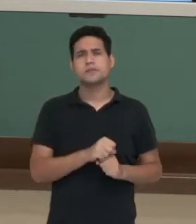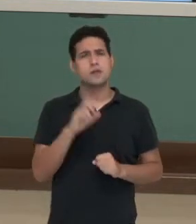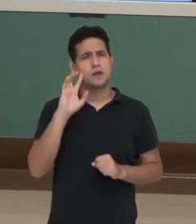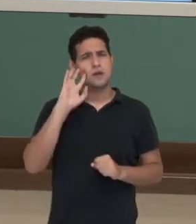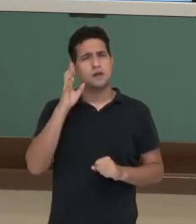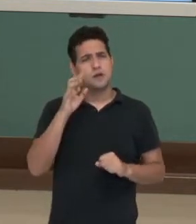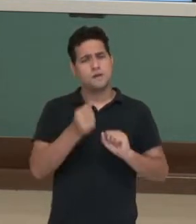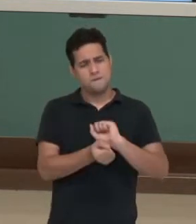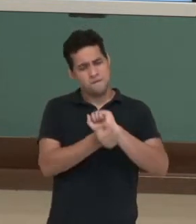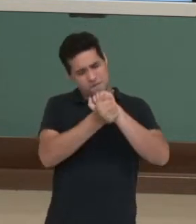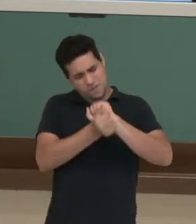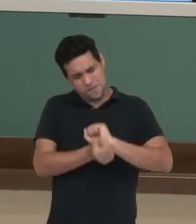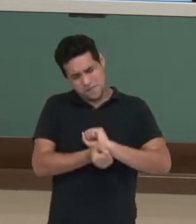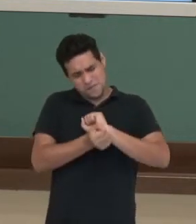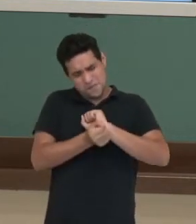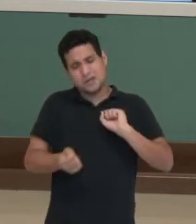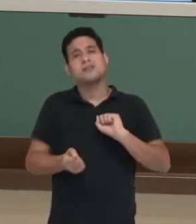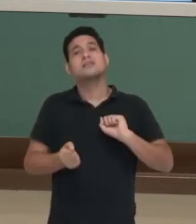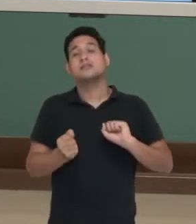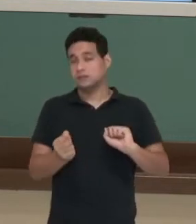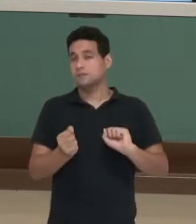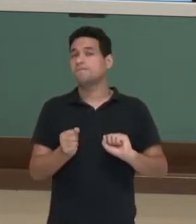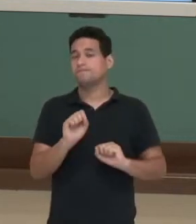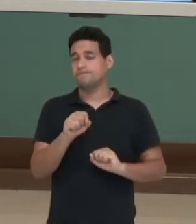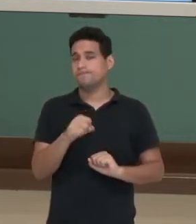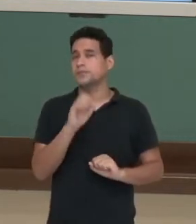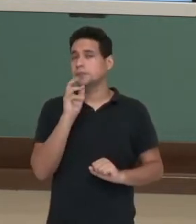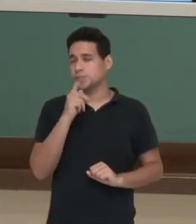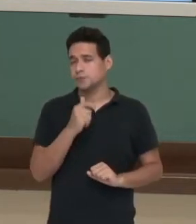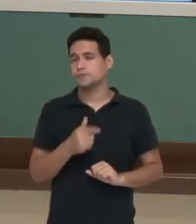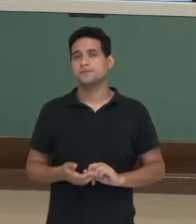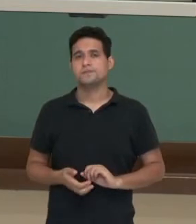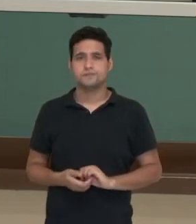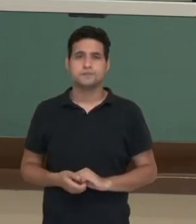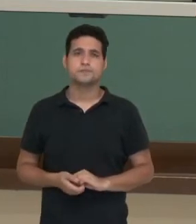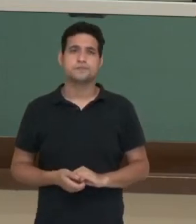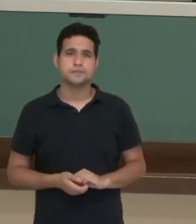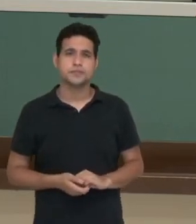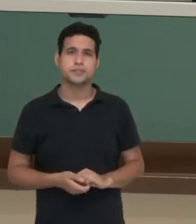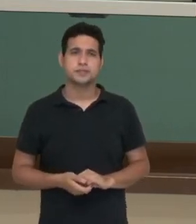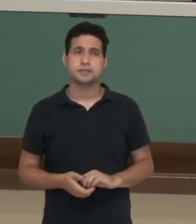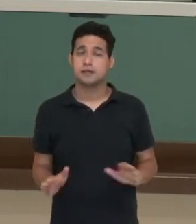para a abolição dos escravos, certo?